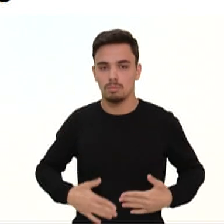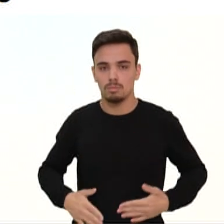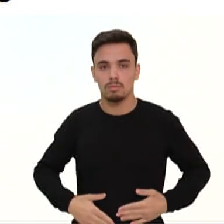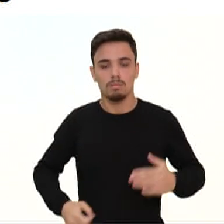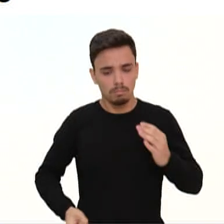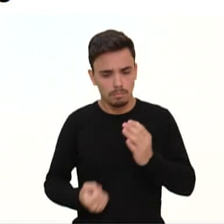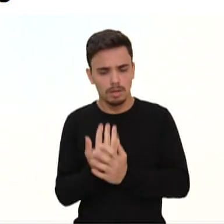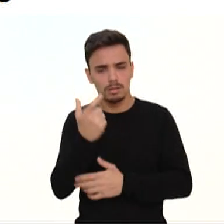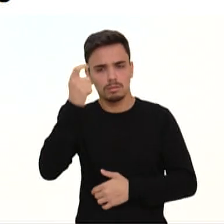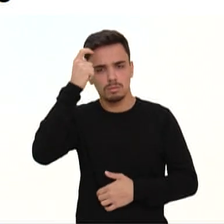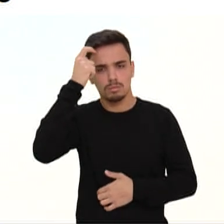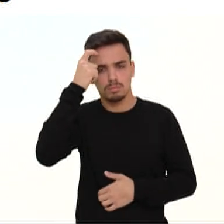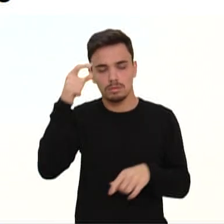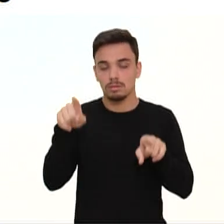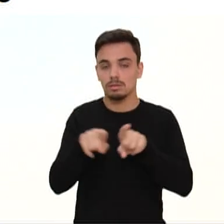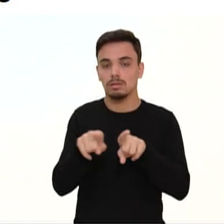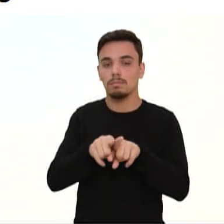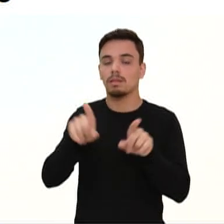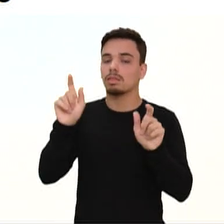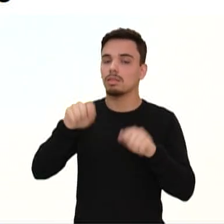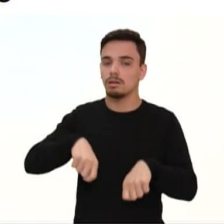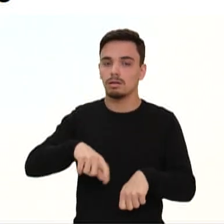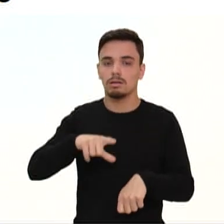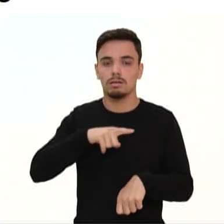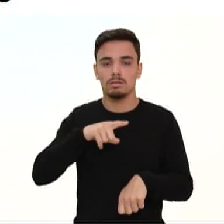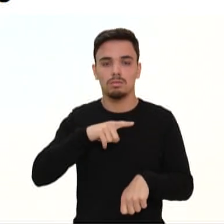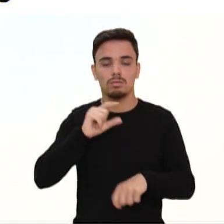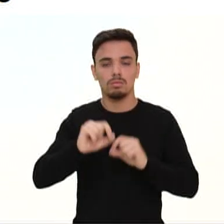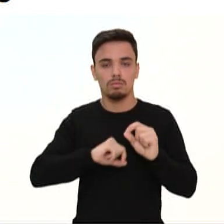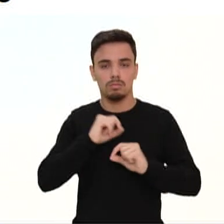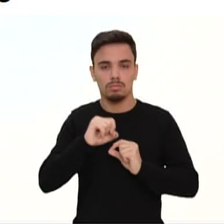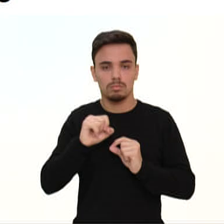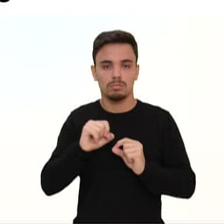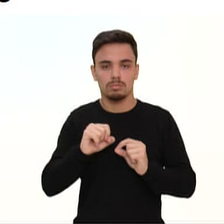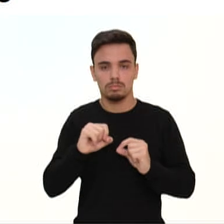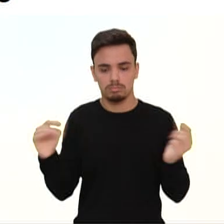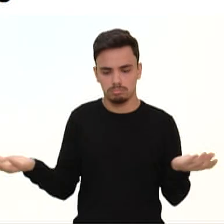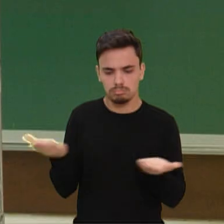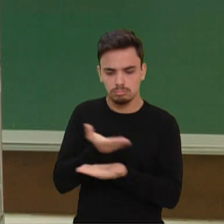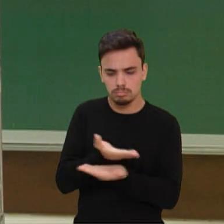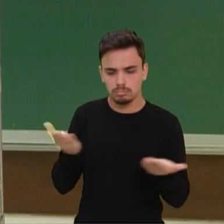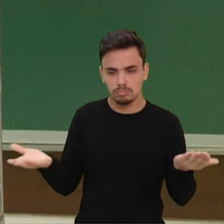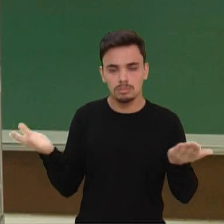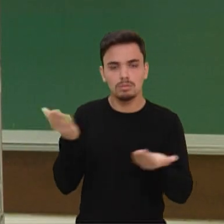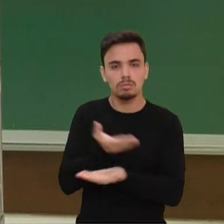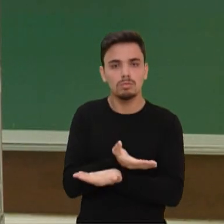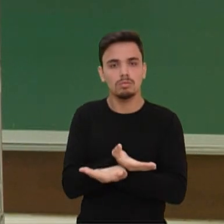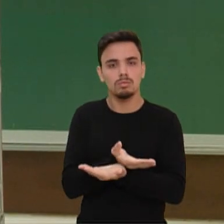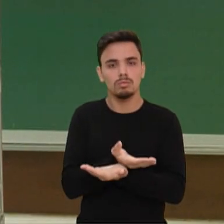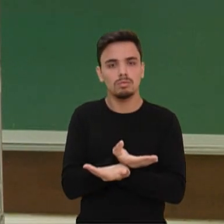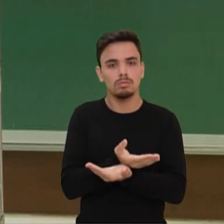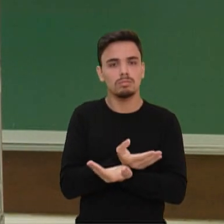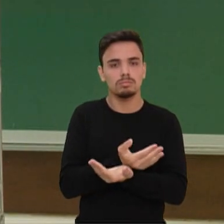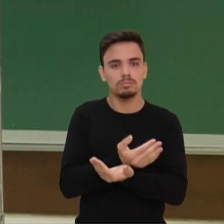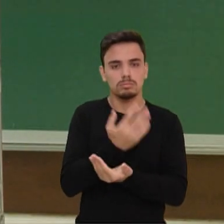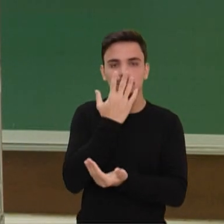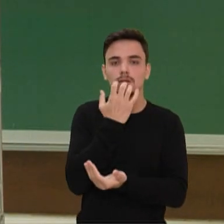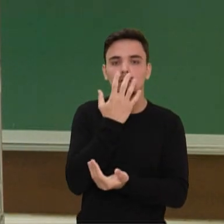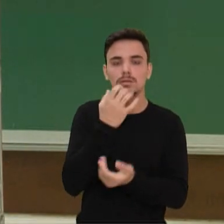consciência. Existe a possibilidade de articulação entre a filosofia de Nietzsche e a psicanálise de